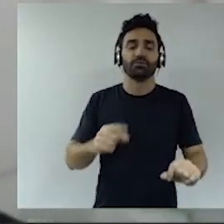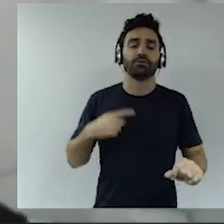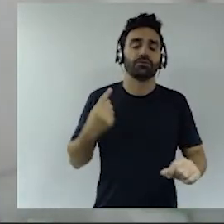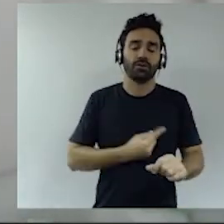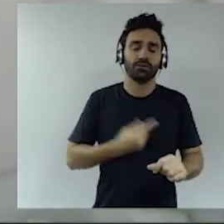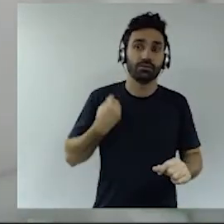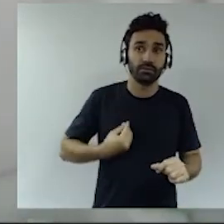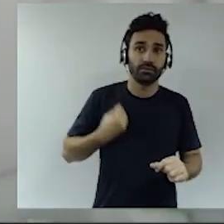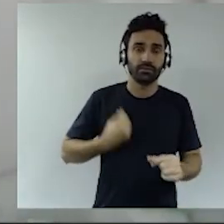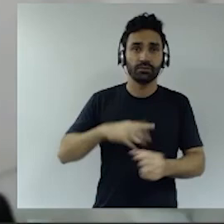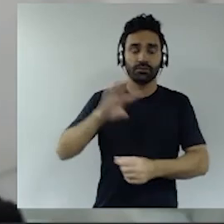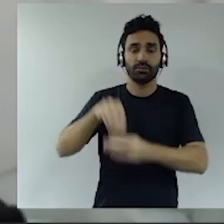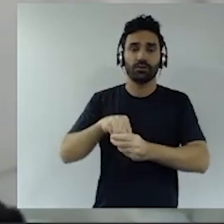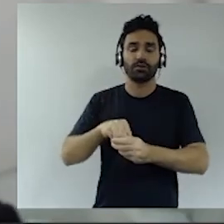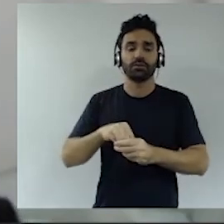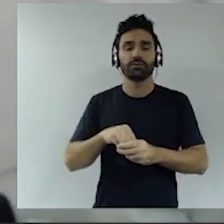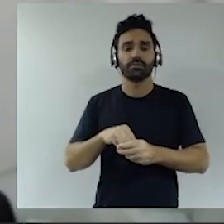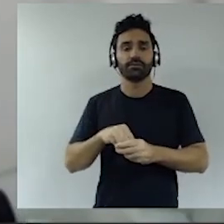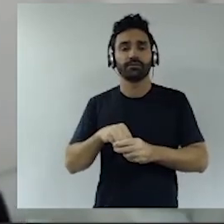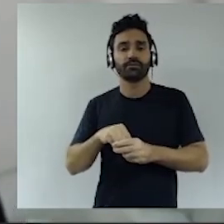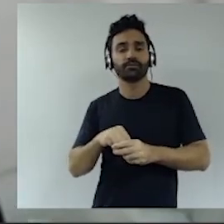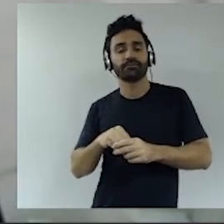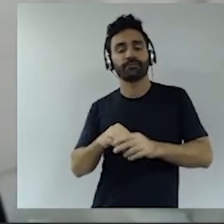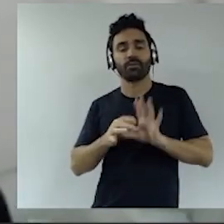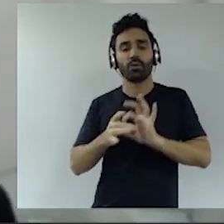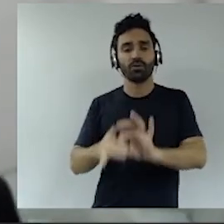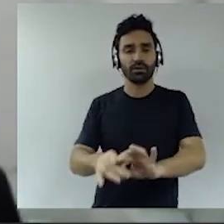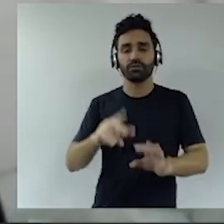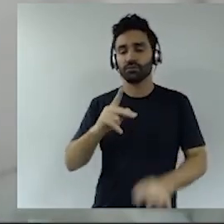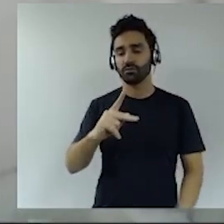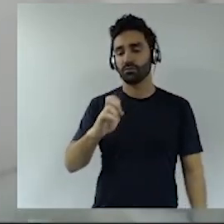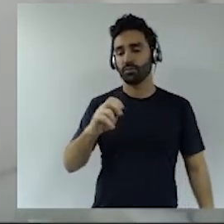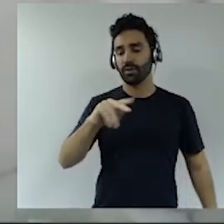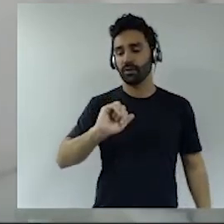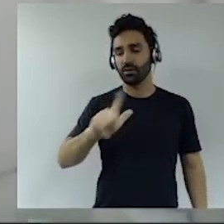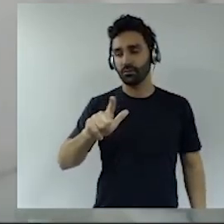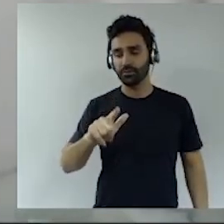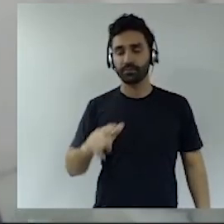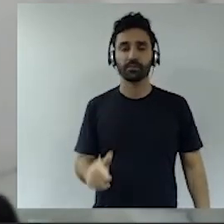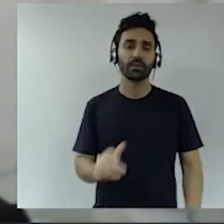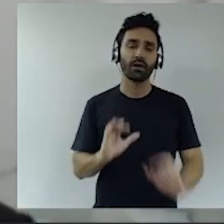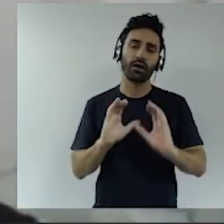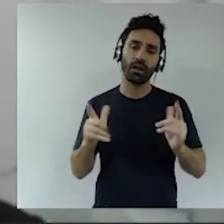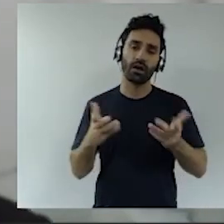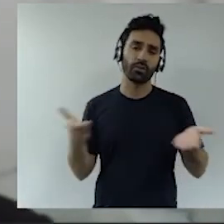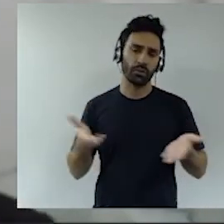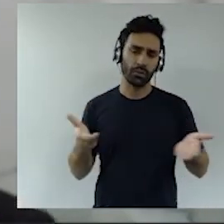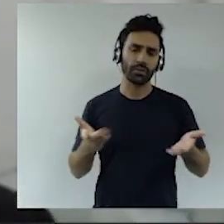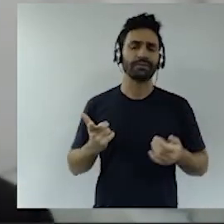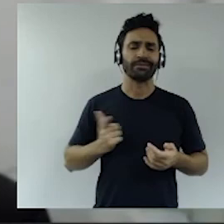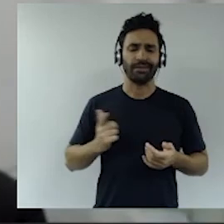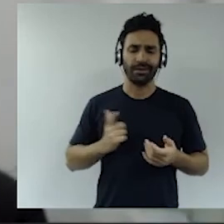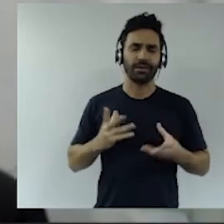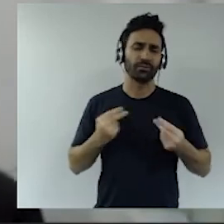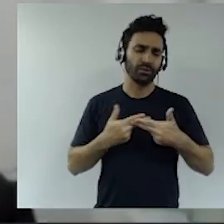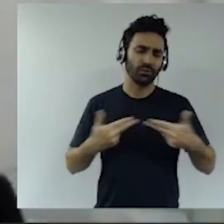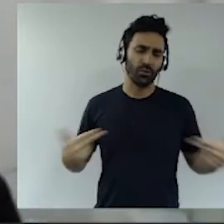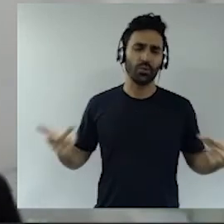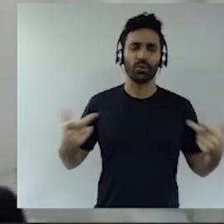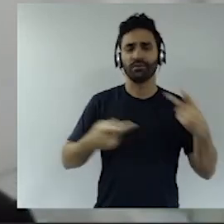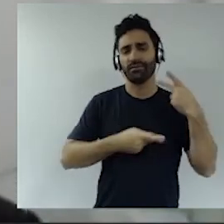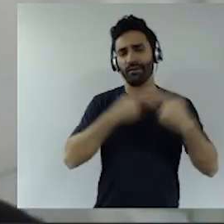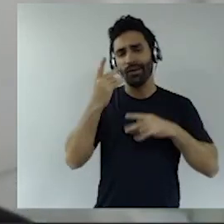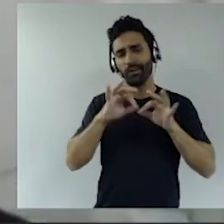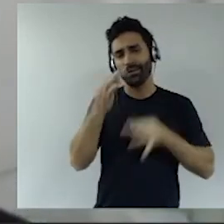caminhar dentro do tratamento da esfera penal. Evidentemente que aqui eu teria diversas considerações a